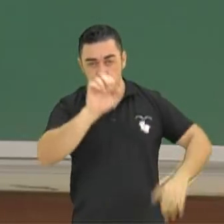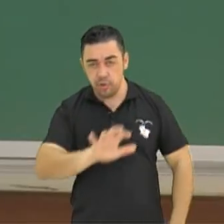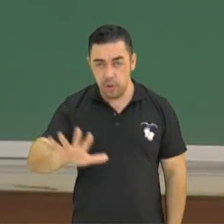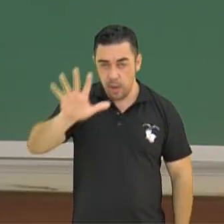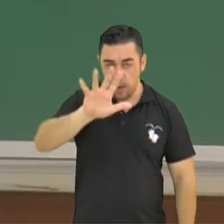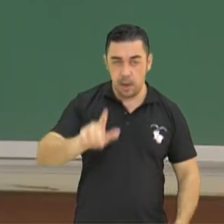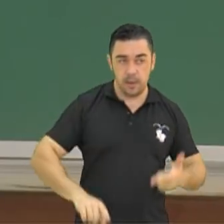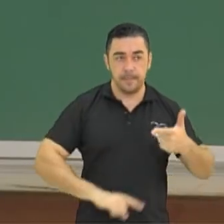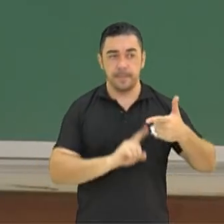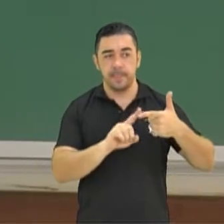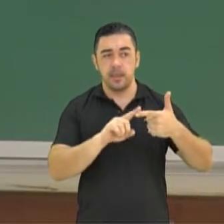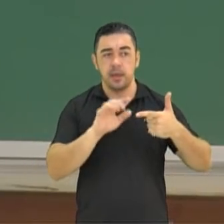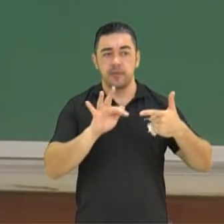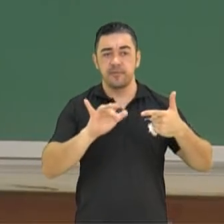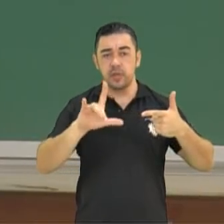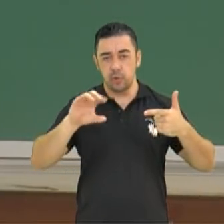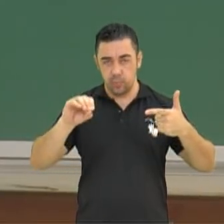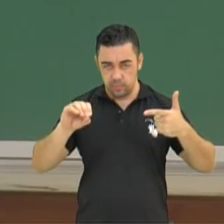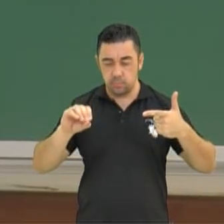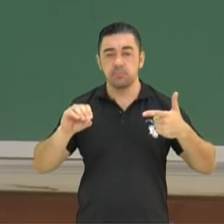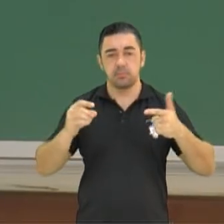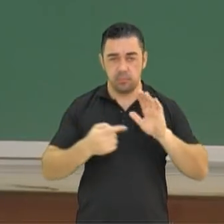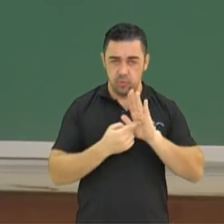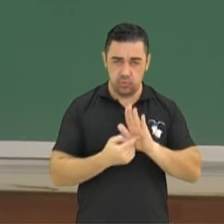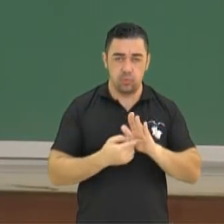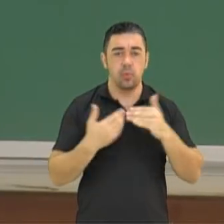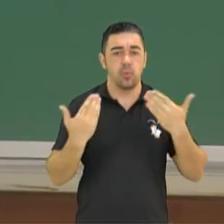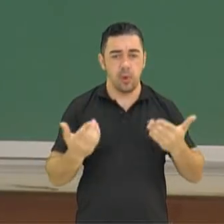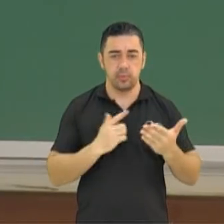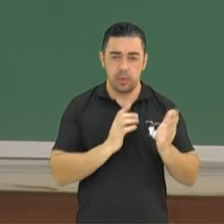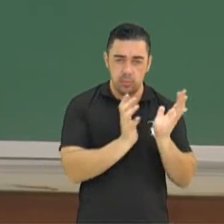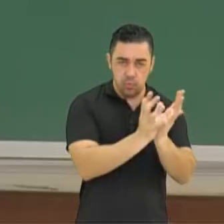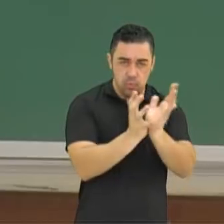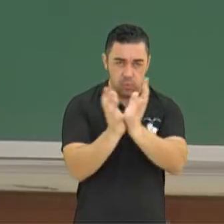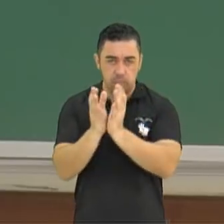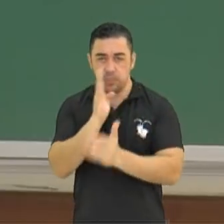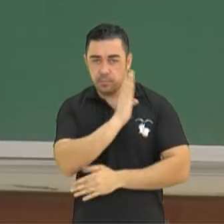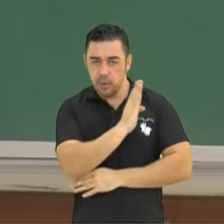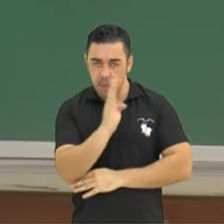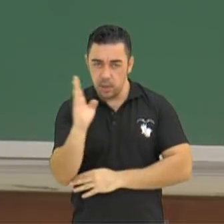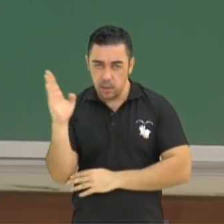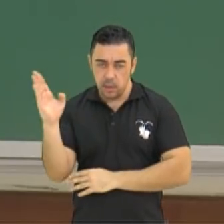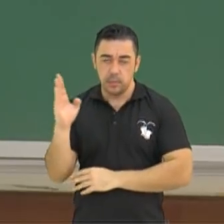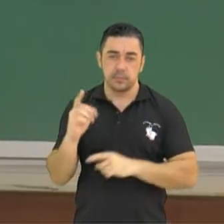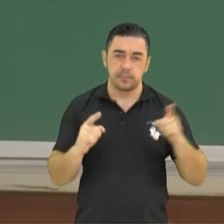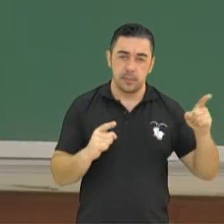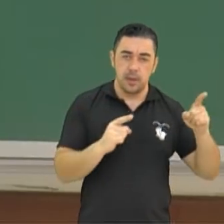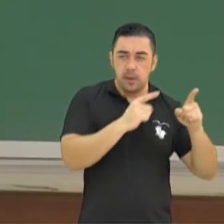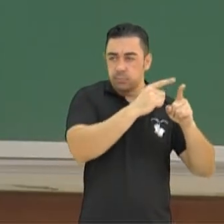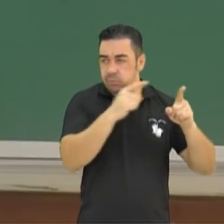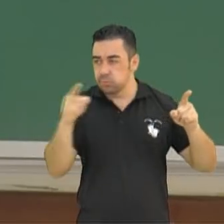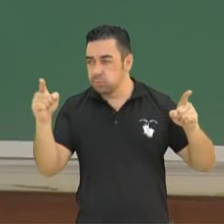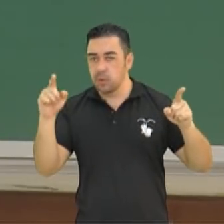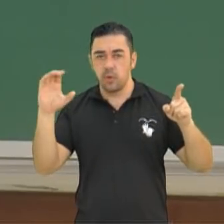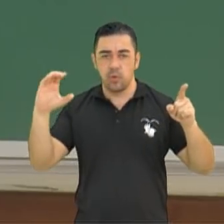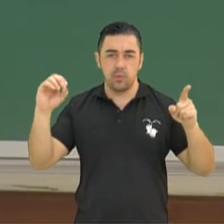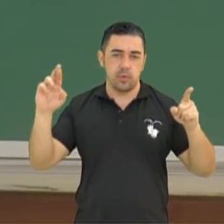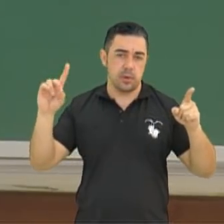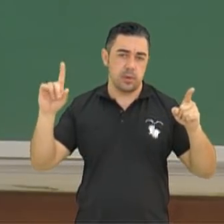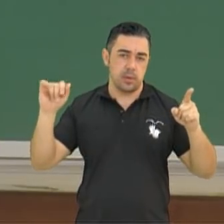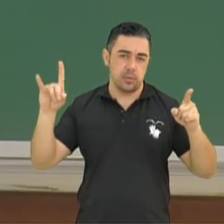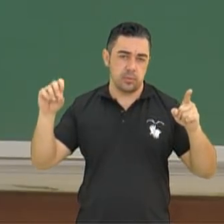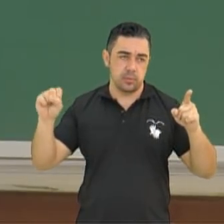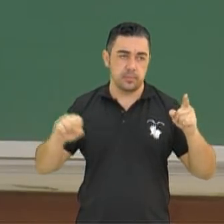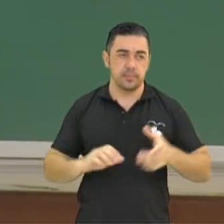gente falou dos filos, né? Mostrou novamente ali para vocês quais são os filos que você vai estudar, começando lá pelos poríferos e terminando lá no finalzinho do ano com